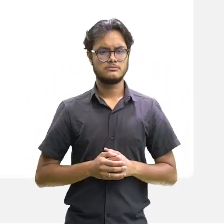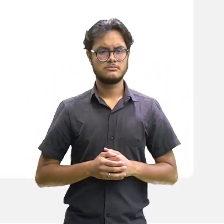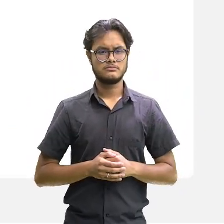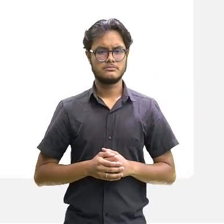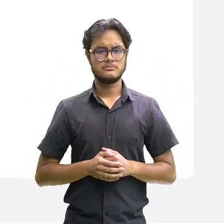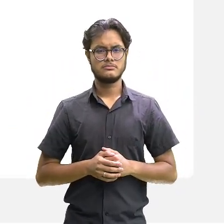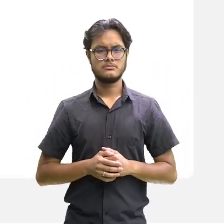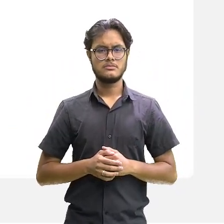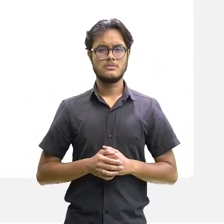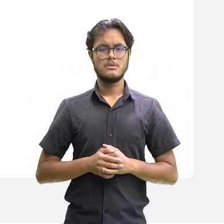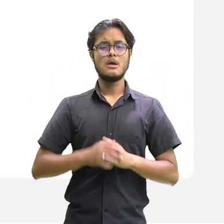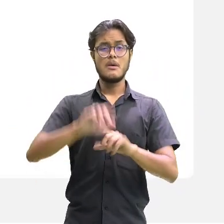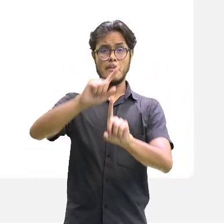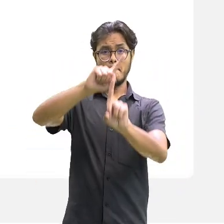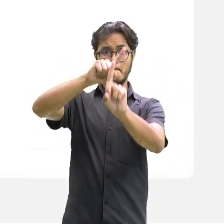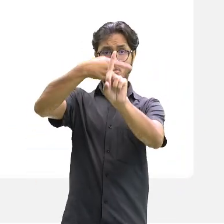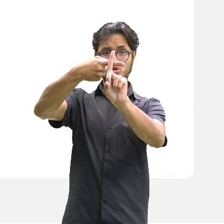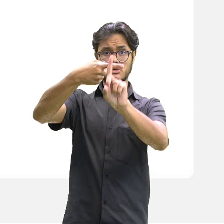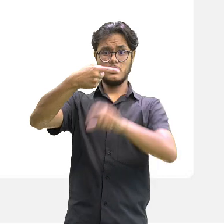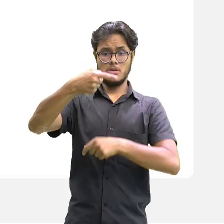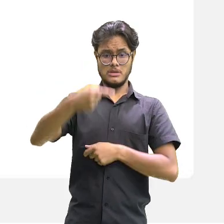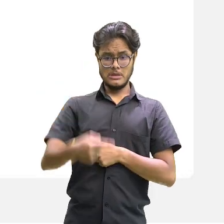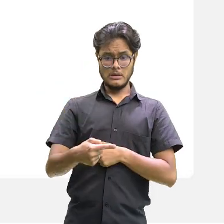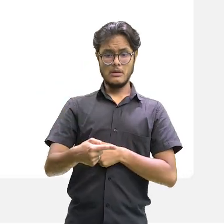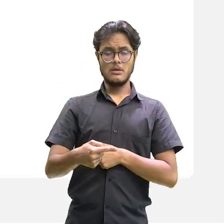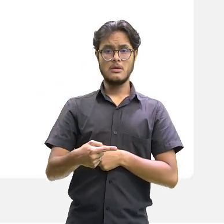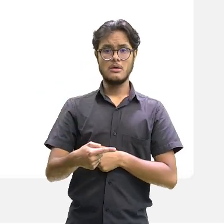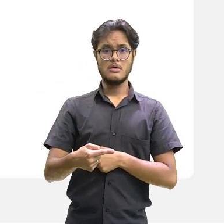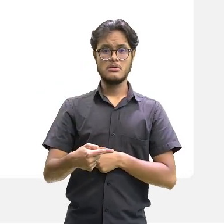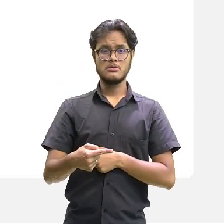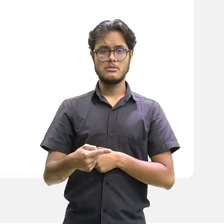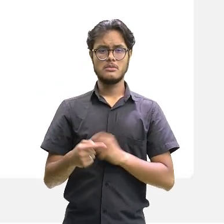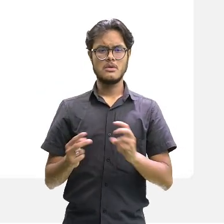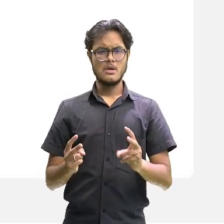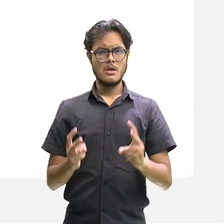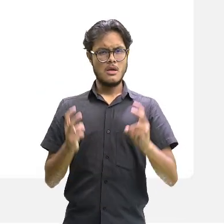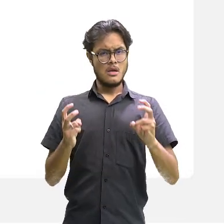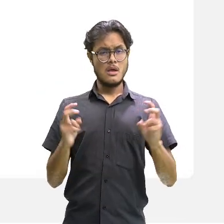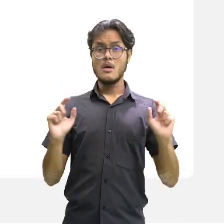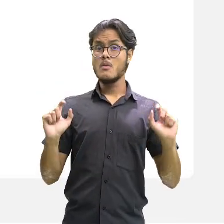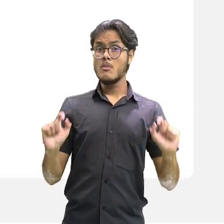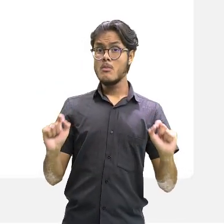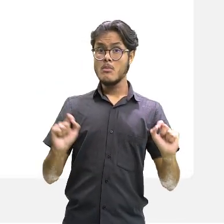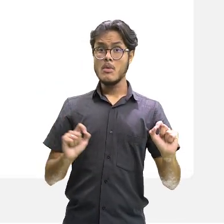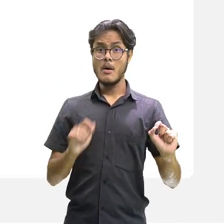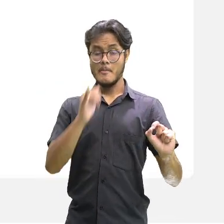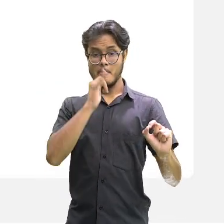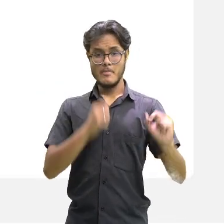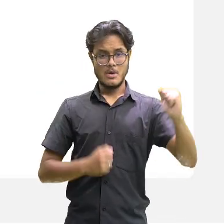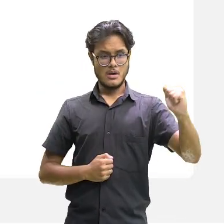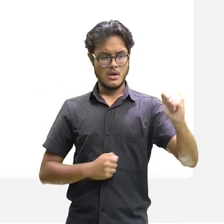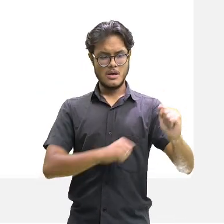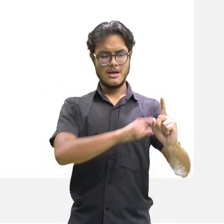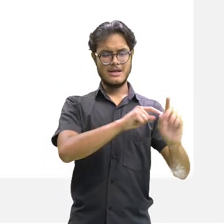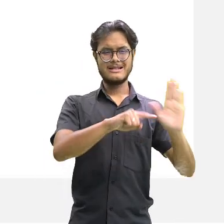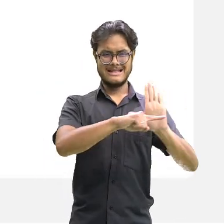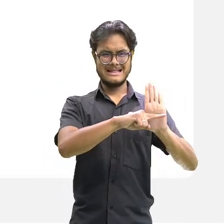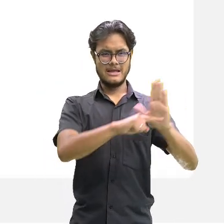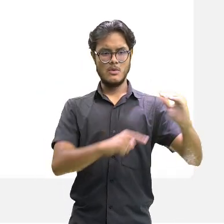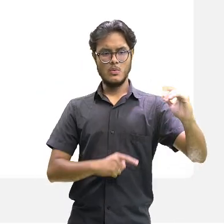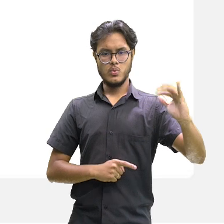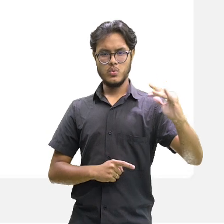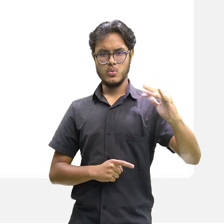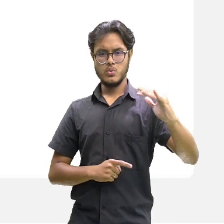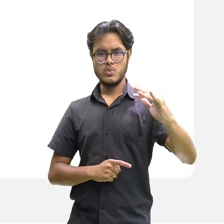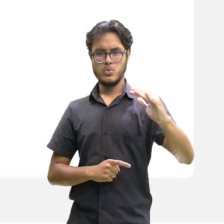polo positivo e um polo negativo, e verificou que aquela luz que saía do negativo sofria um desvio